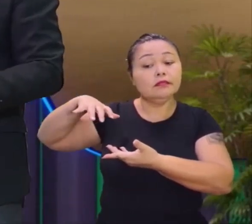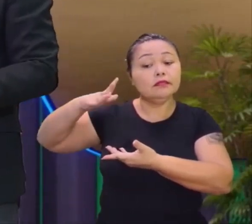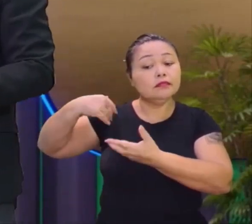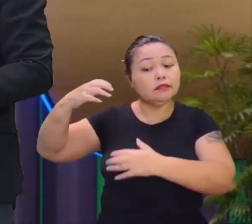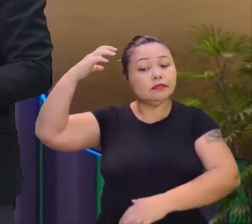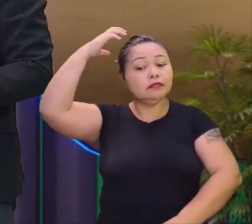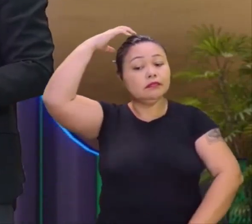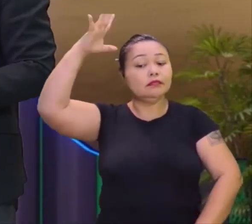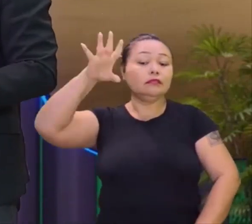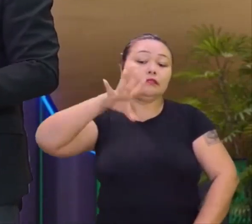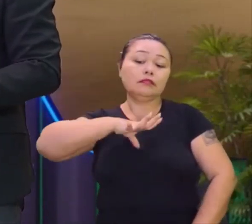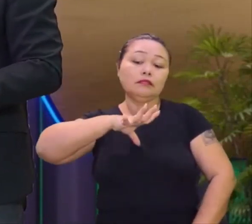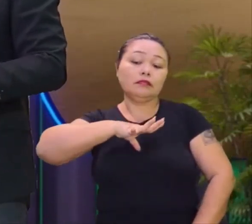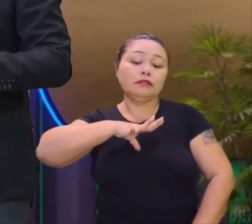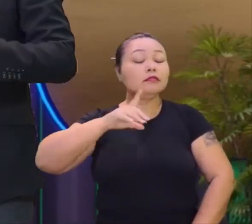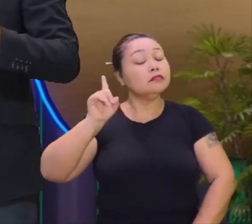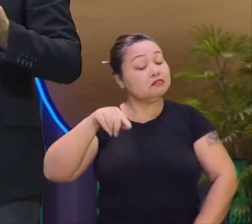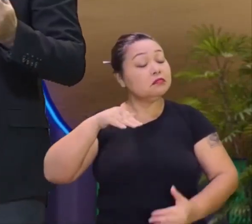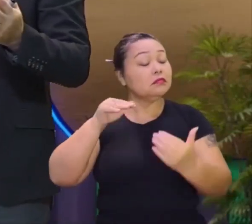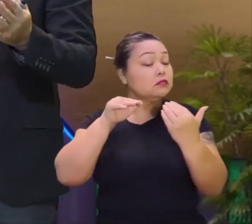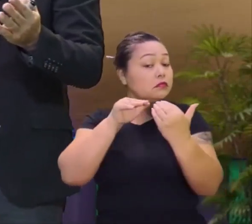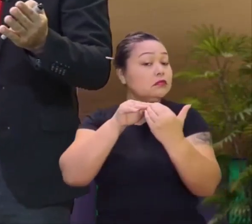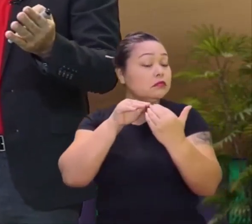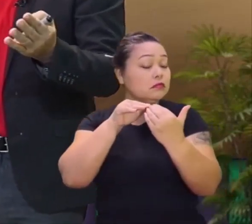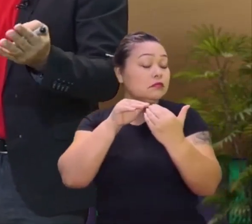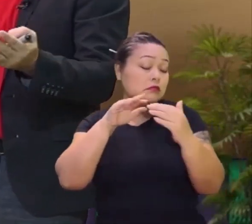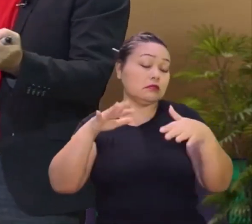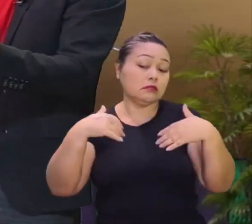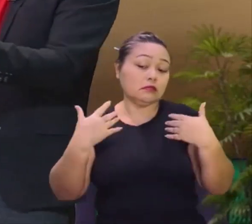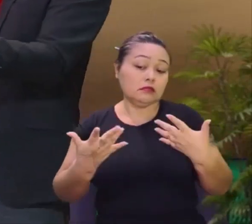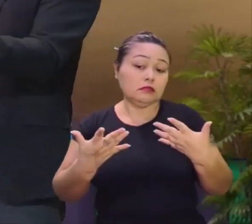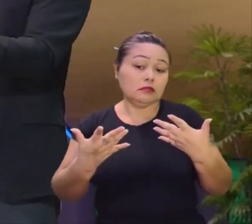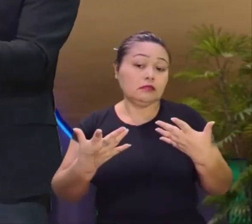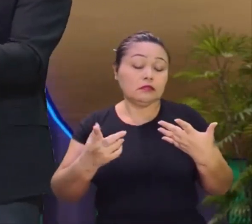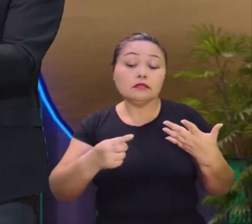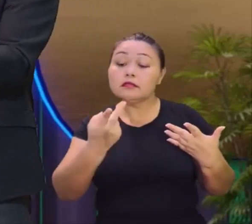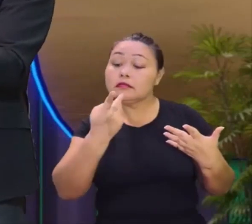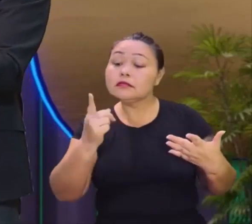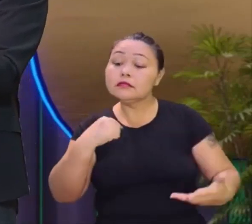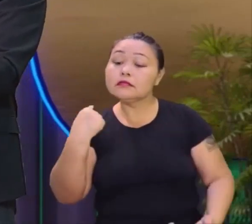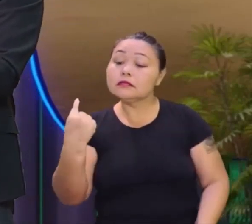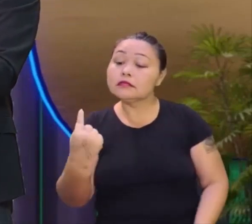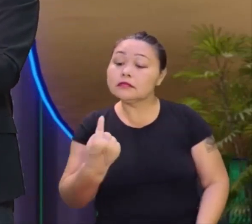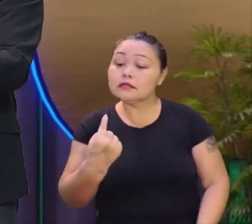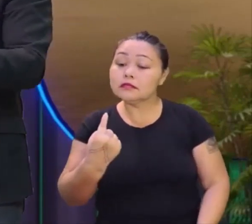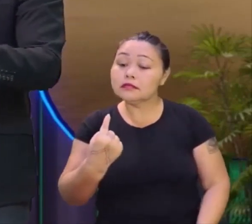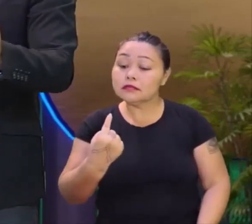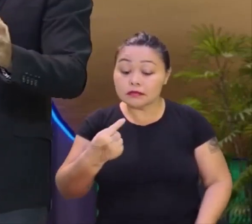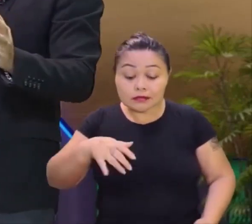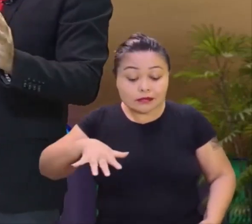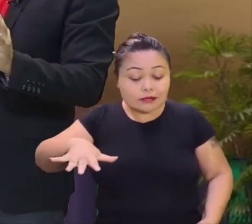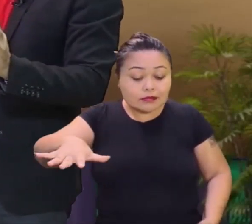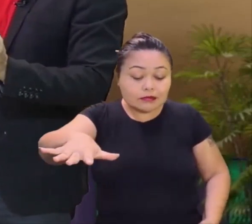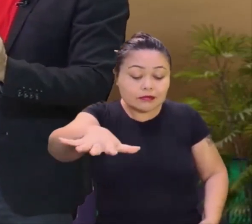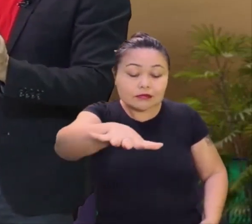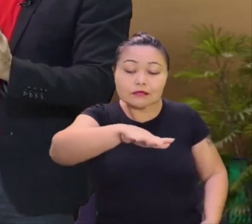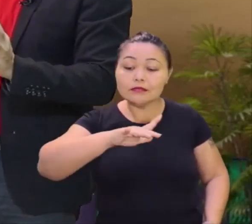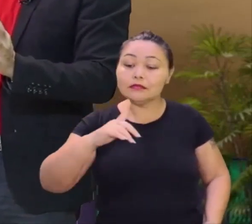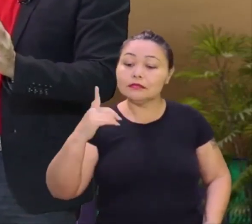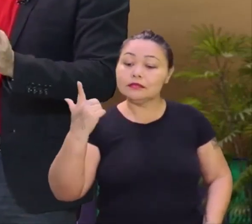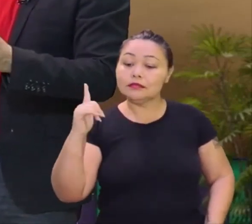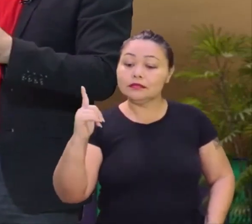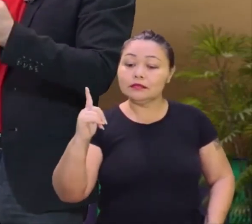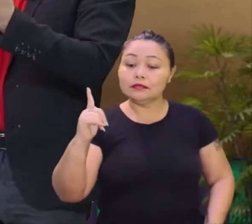coroa portuguesa. Muito bem. É isso? Exato. Obviamente, estamos falando deste espaço